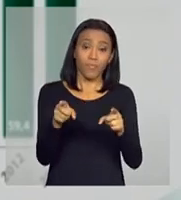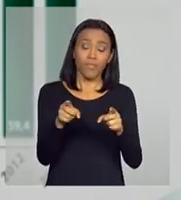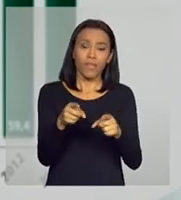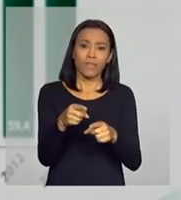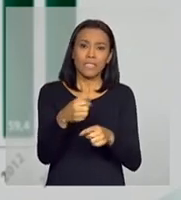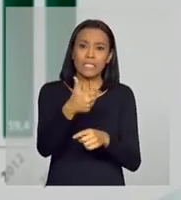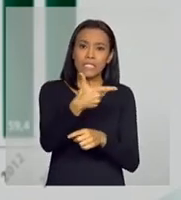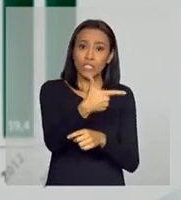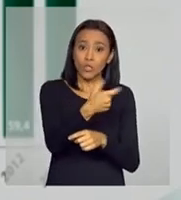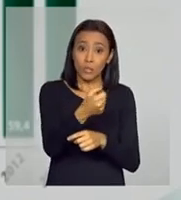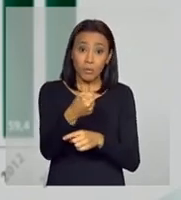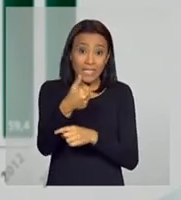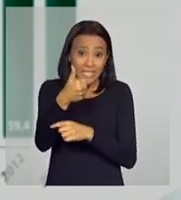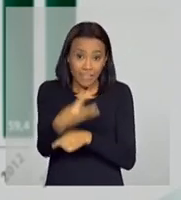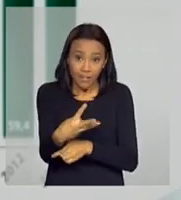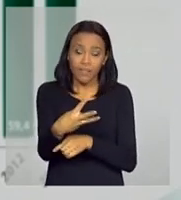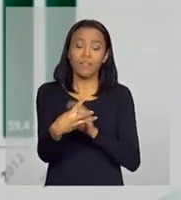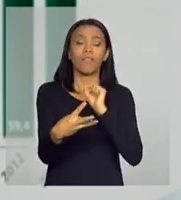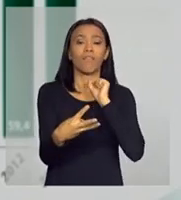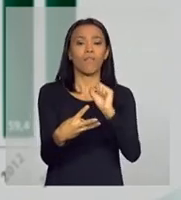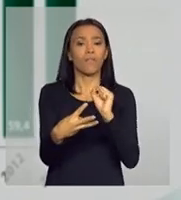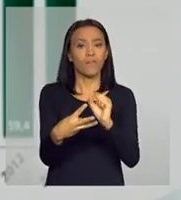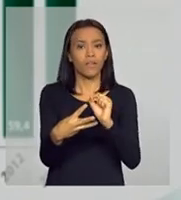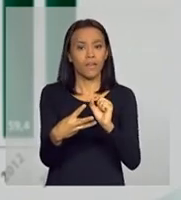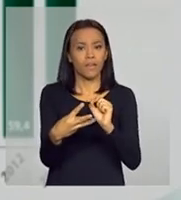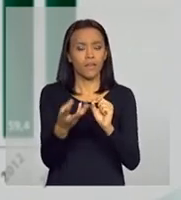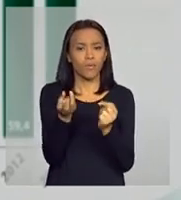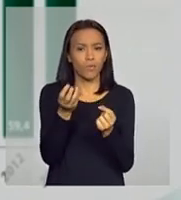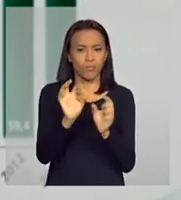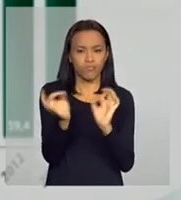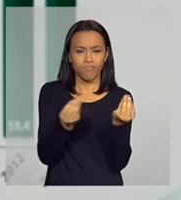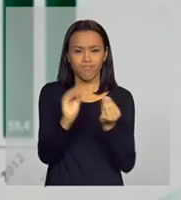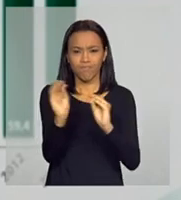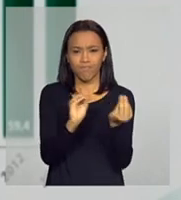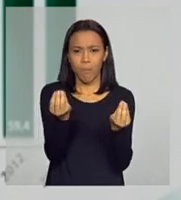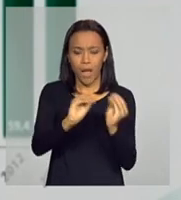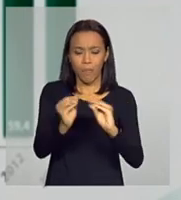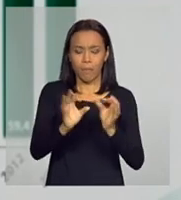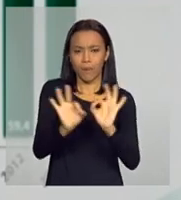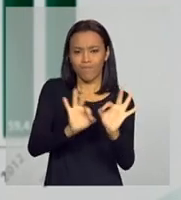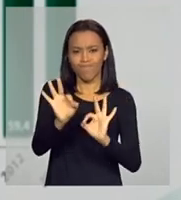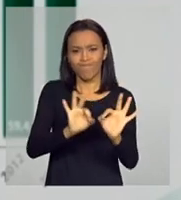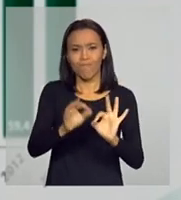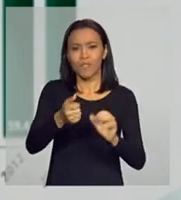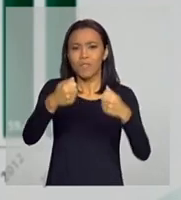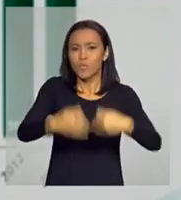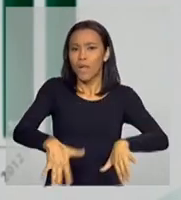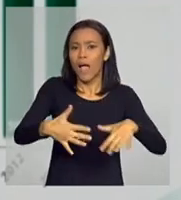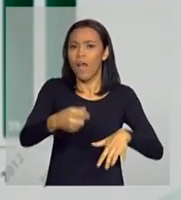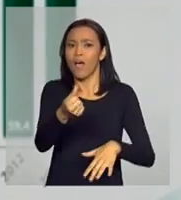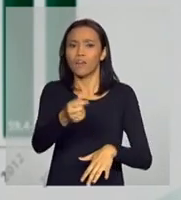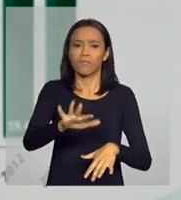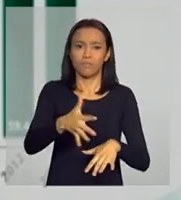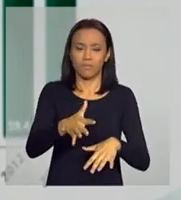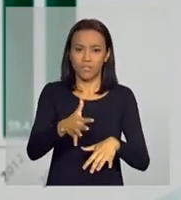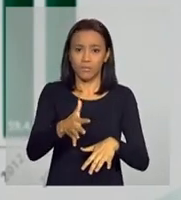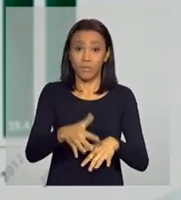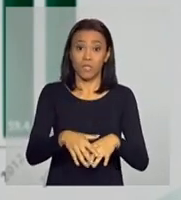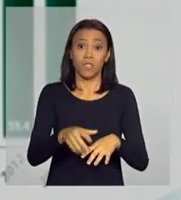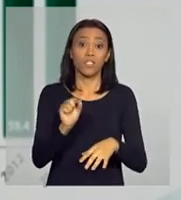2013 está previsto um gasto um dispêndio com o investimento